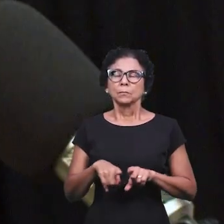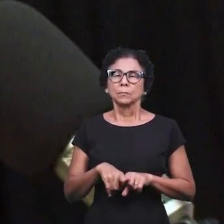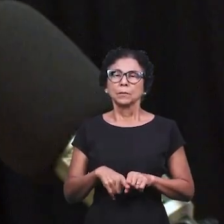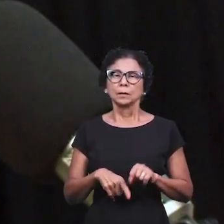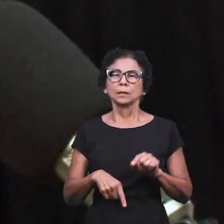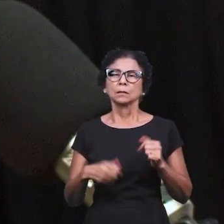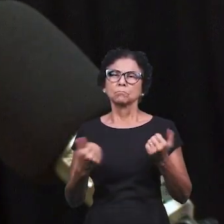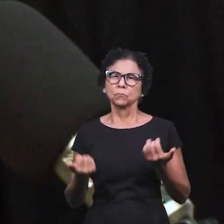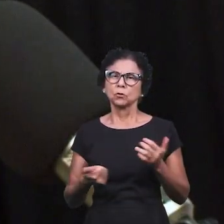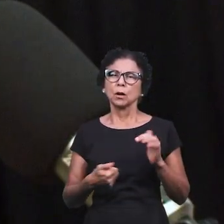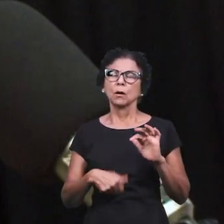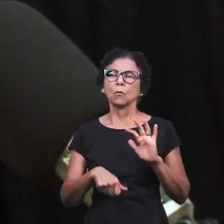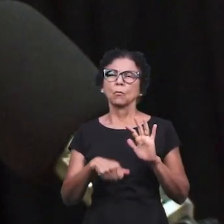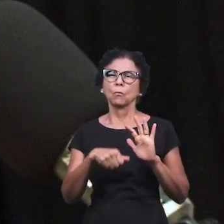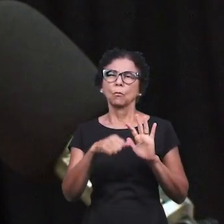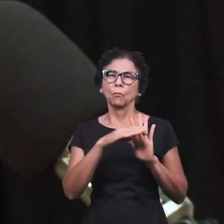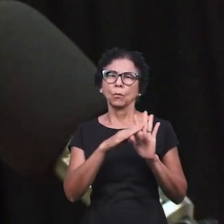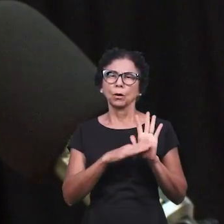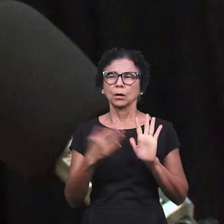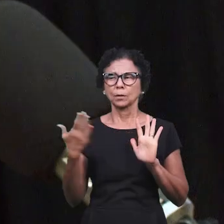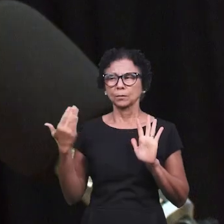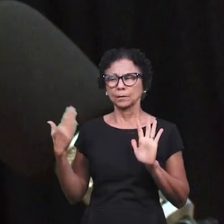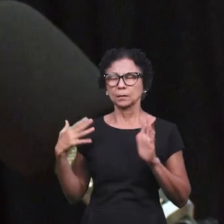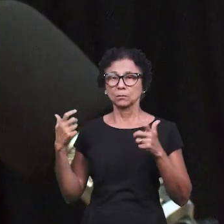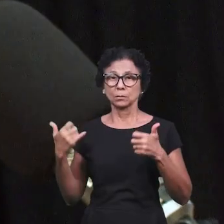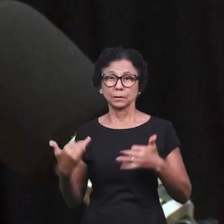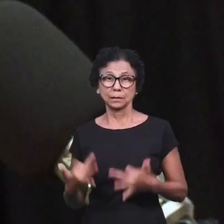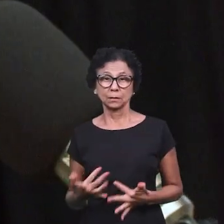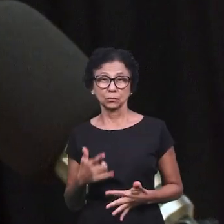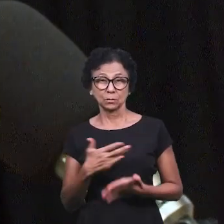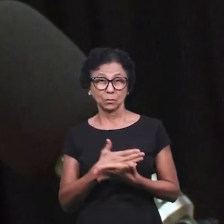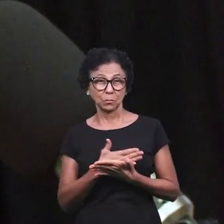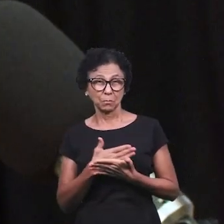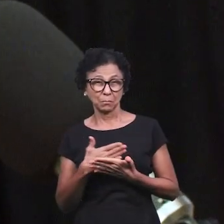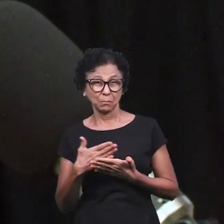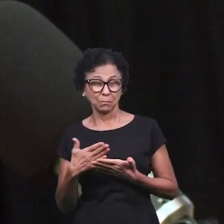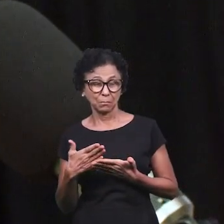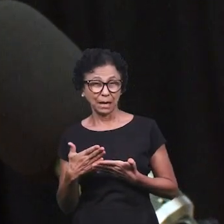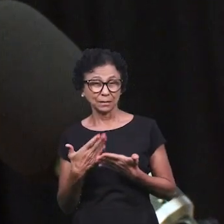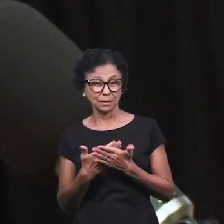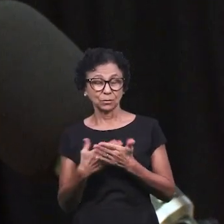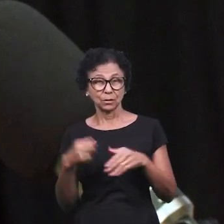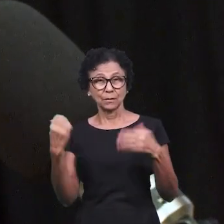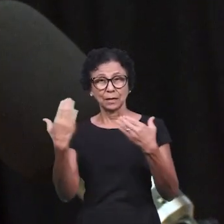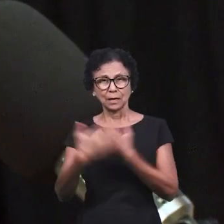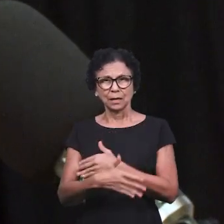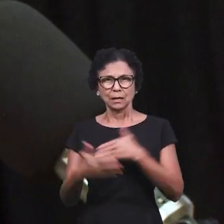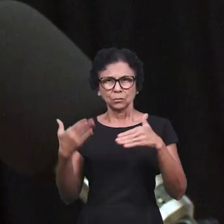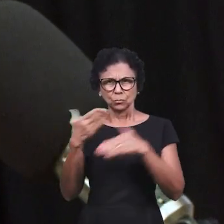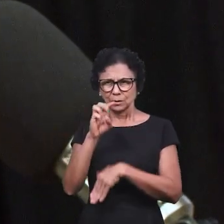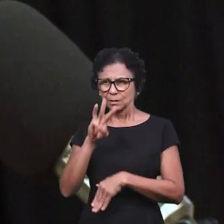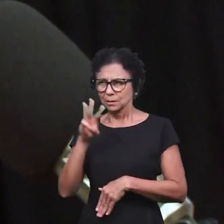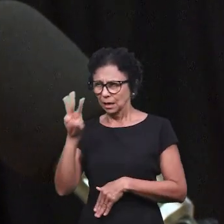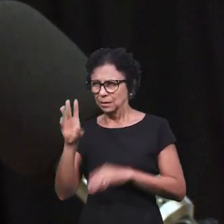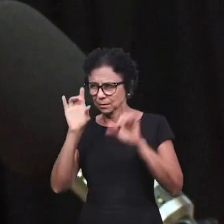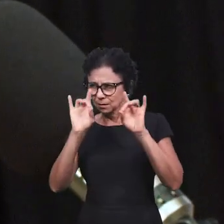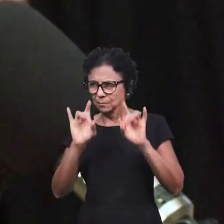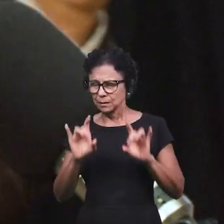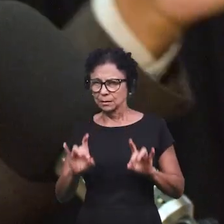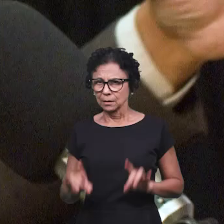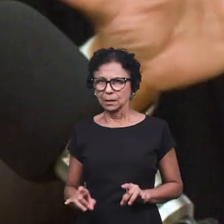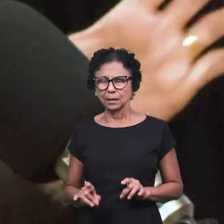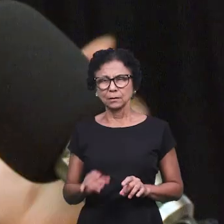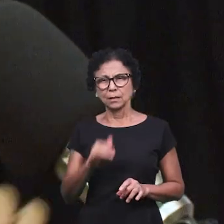isso. Tem concurseiros que erram, especialmente iniciantes, porque ele entra no site especializado de concurso, Luiz, aí ele vê concurso